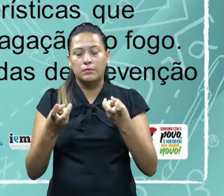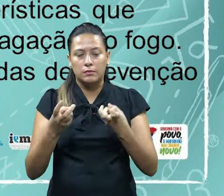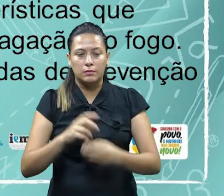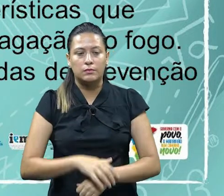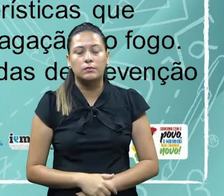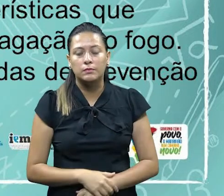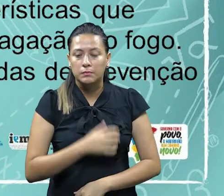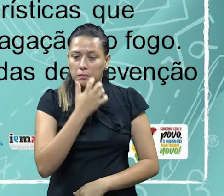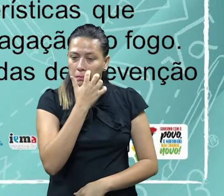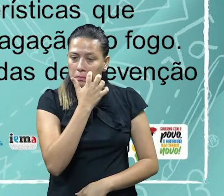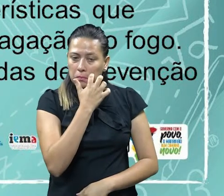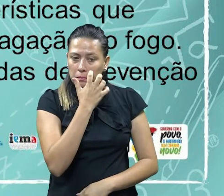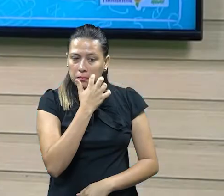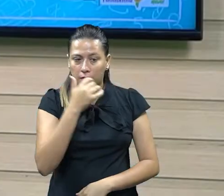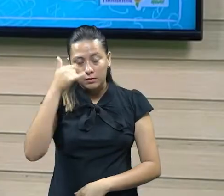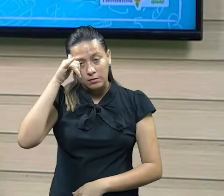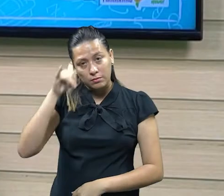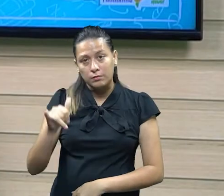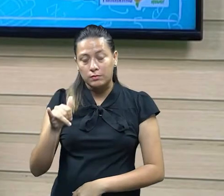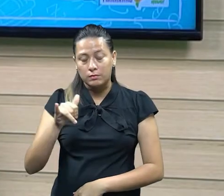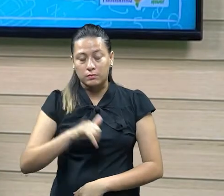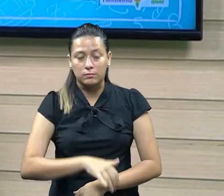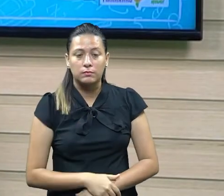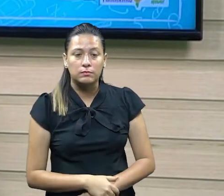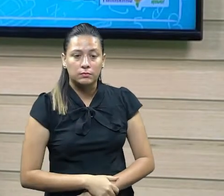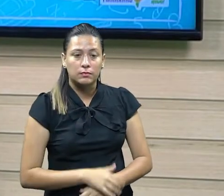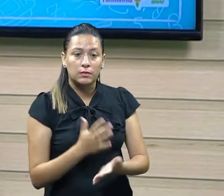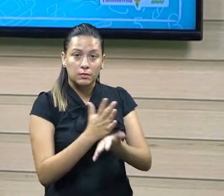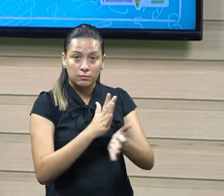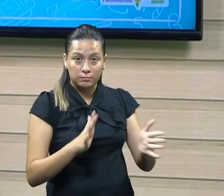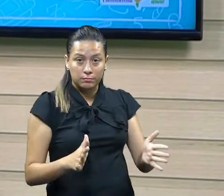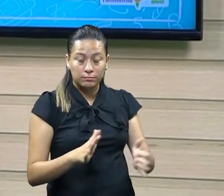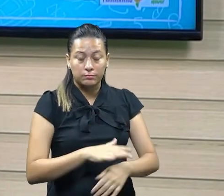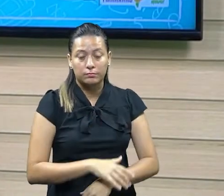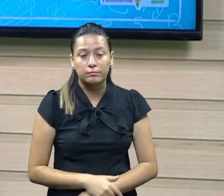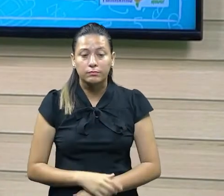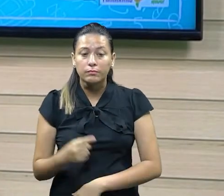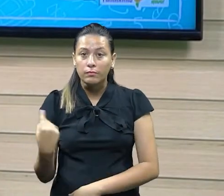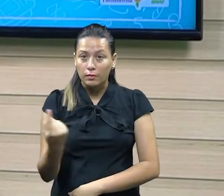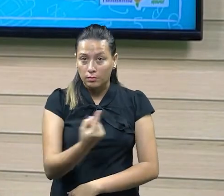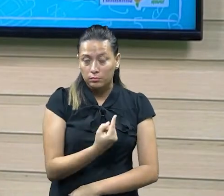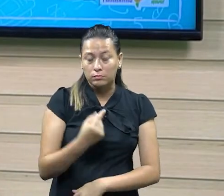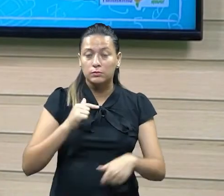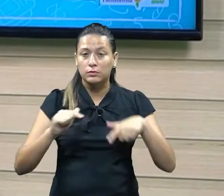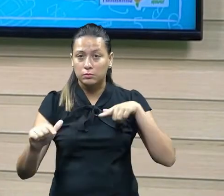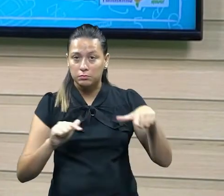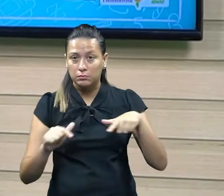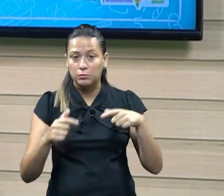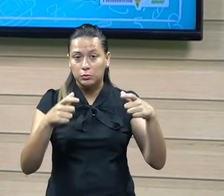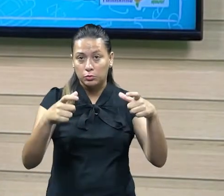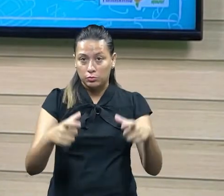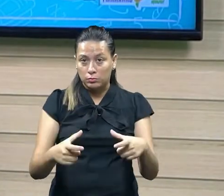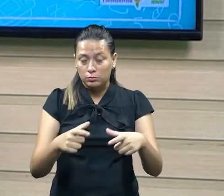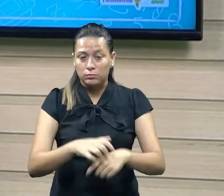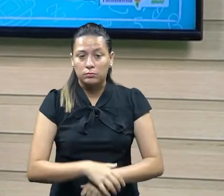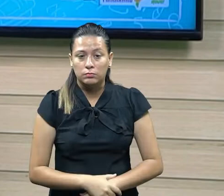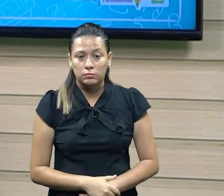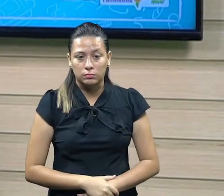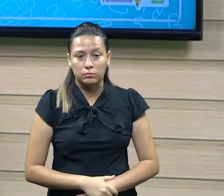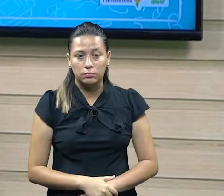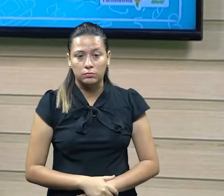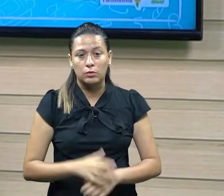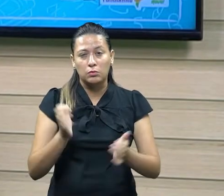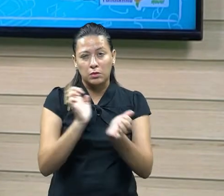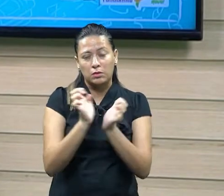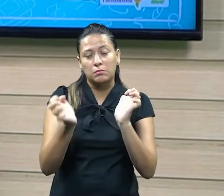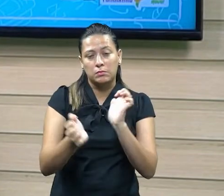combate. Justamente, como nós trabalhamos em local com